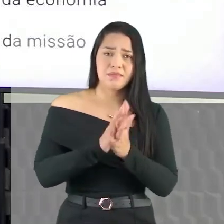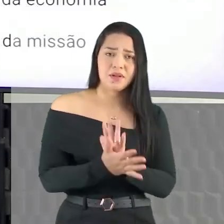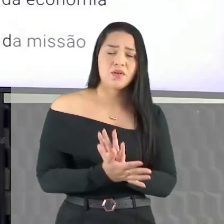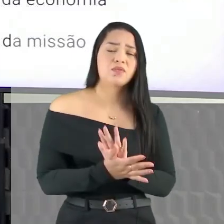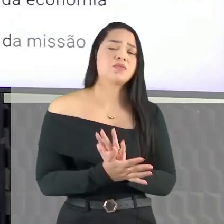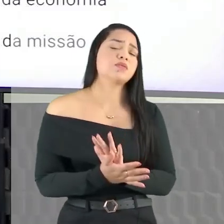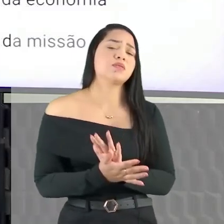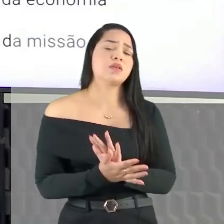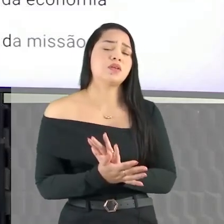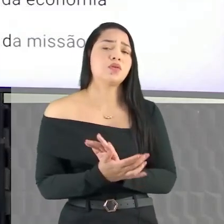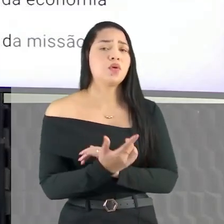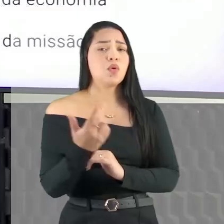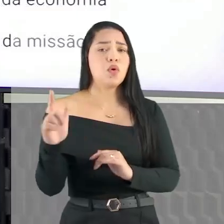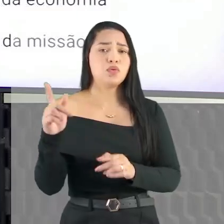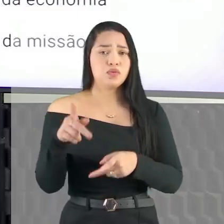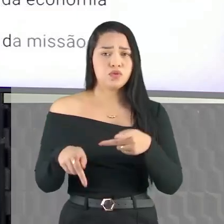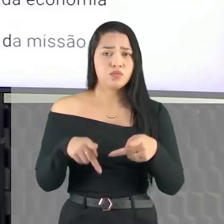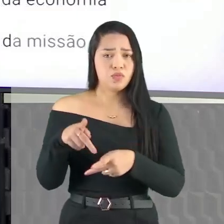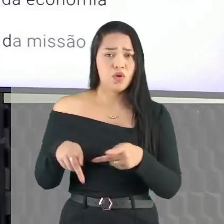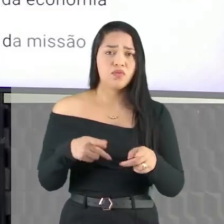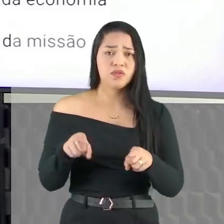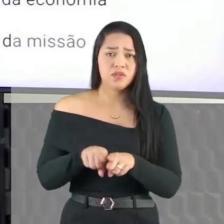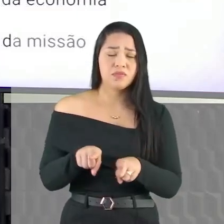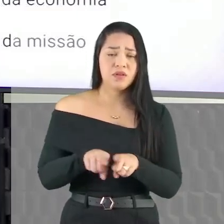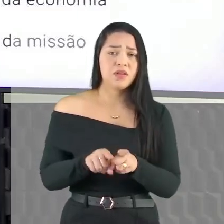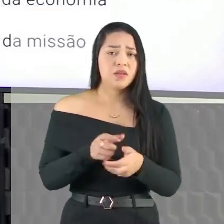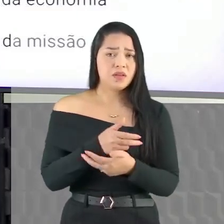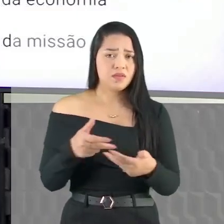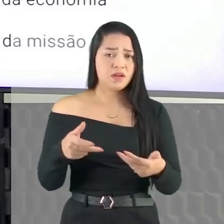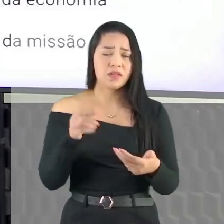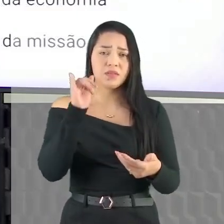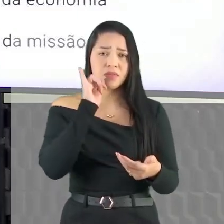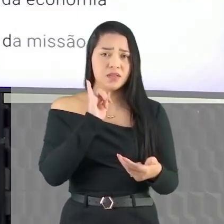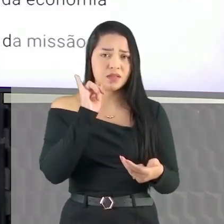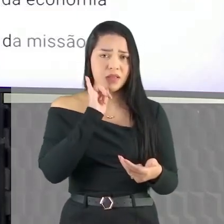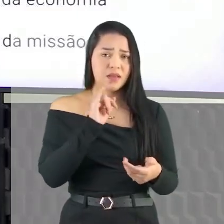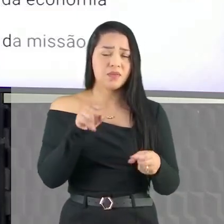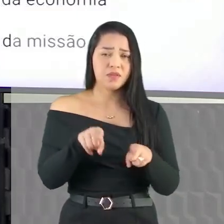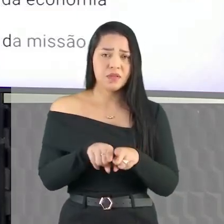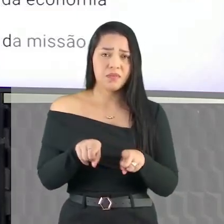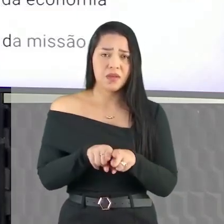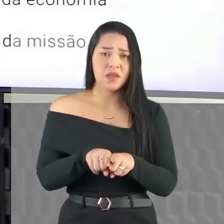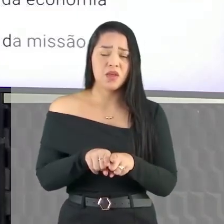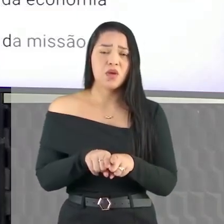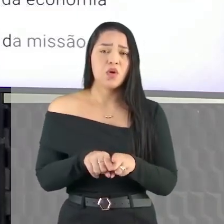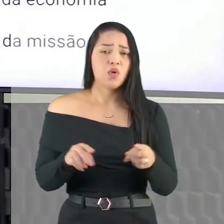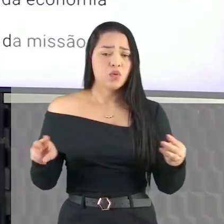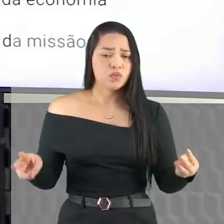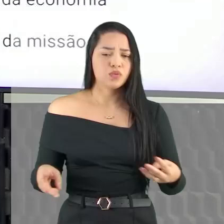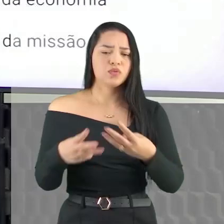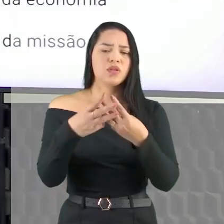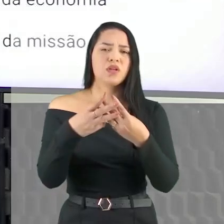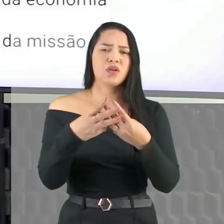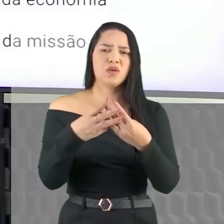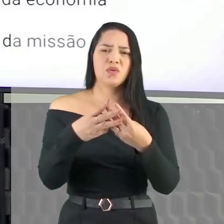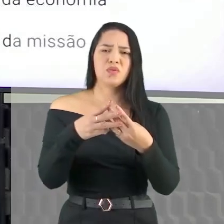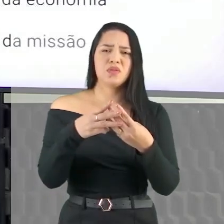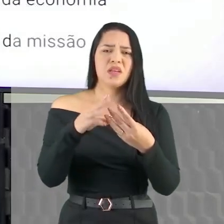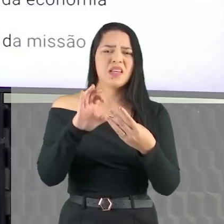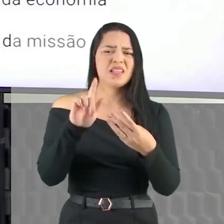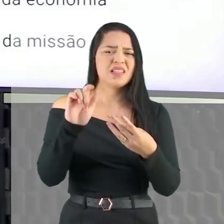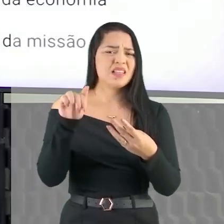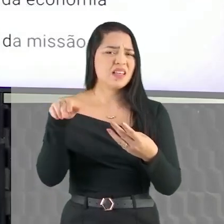preconceito com outros povos, e isso fez com que muitos foram, por exemplo, às câmaras de gás, como judeus, mas também como